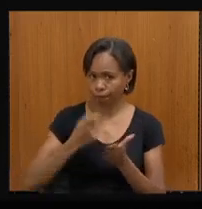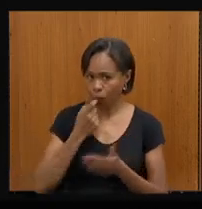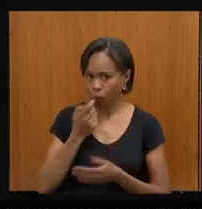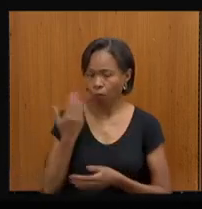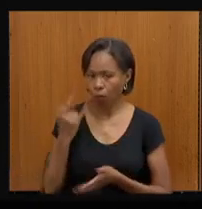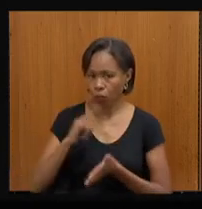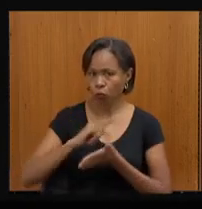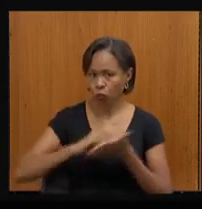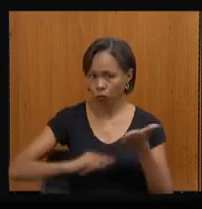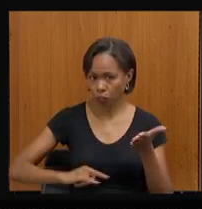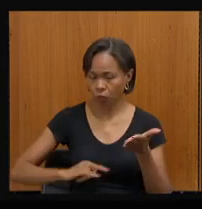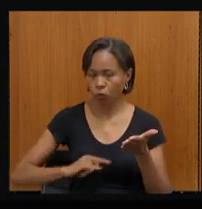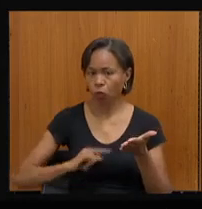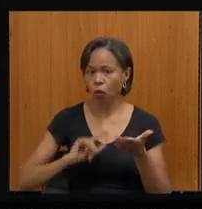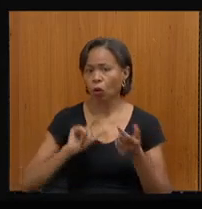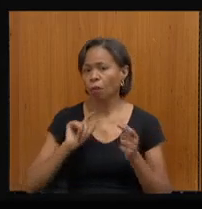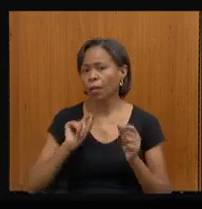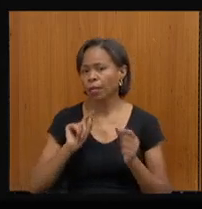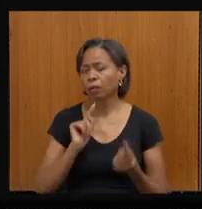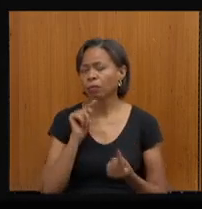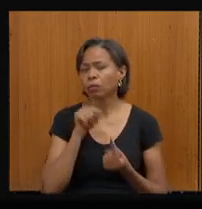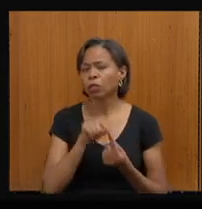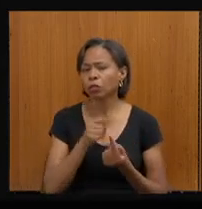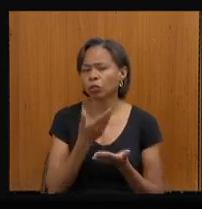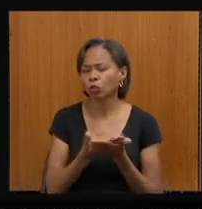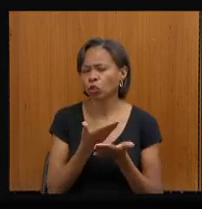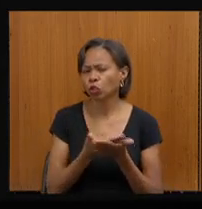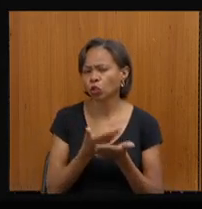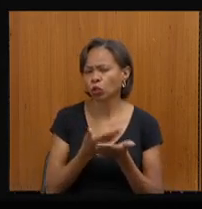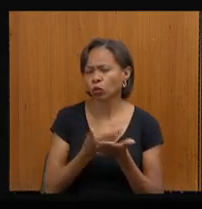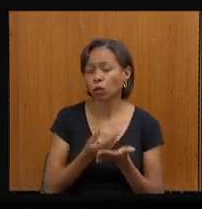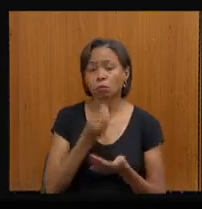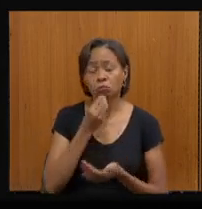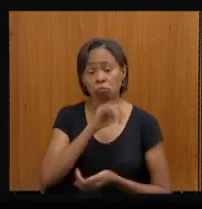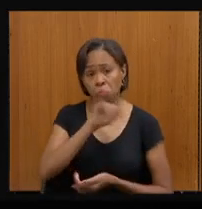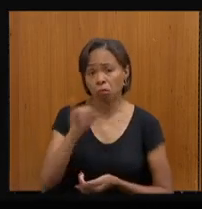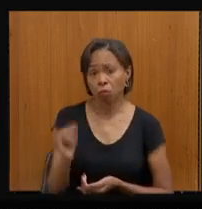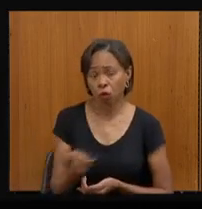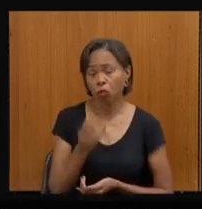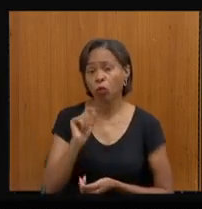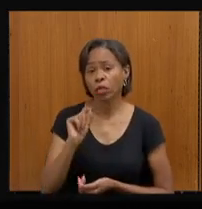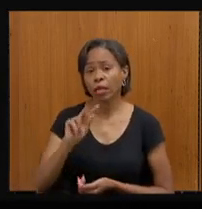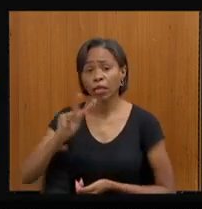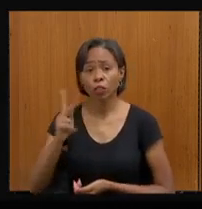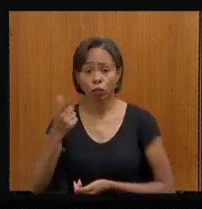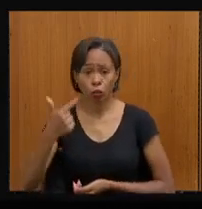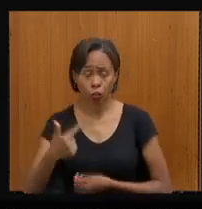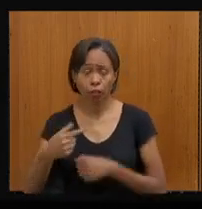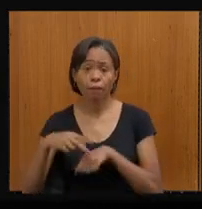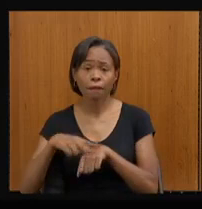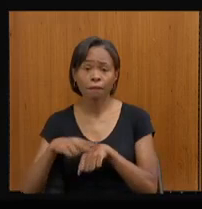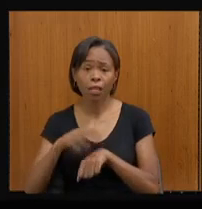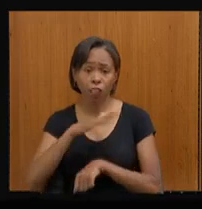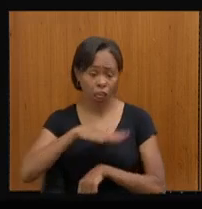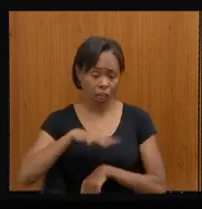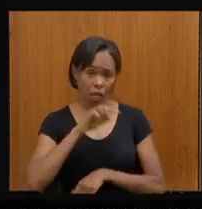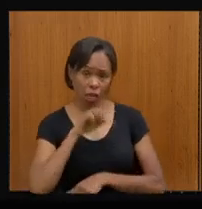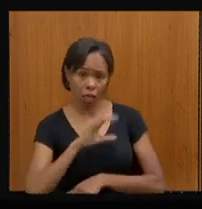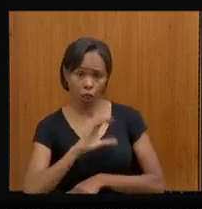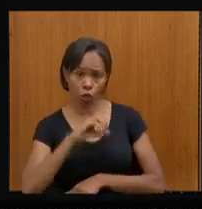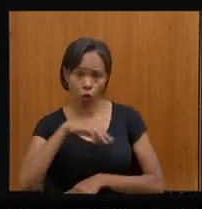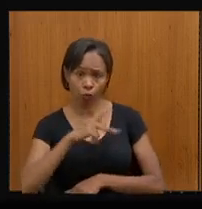de qual forma de estão estudando a possibilidade de produção de hidrogênio game completo super tem